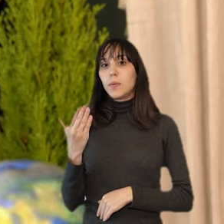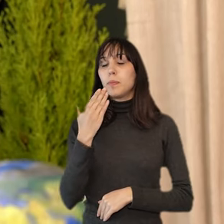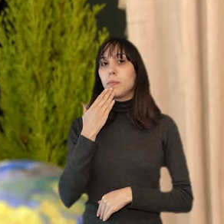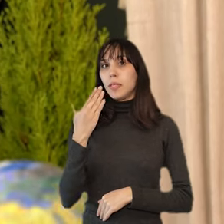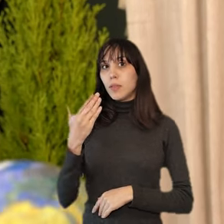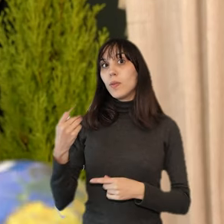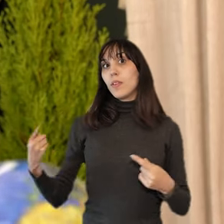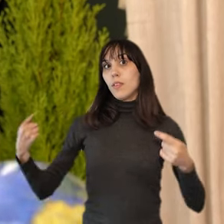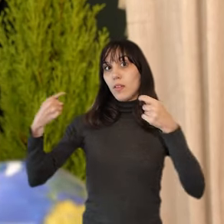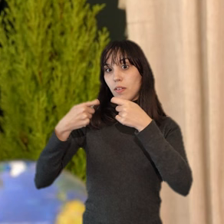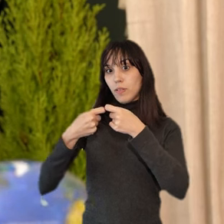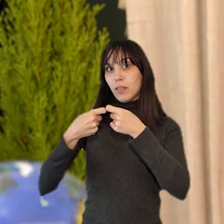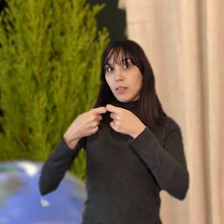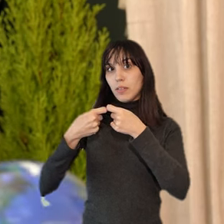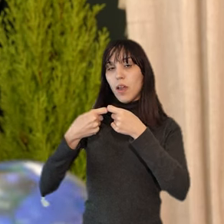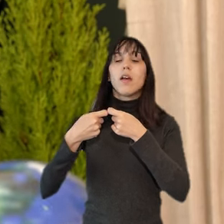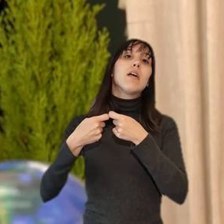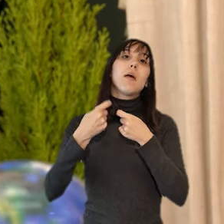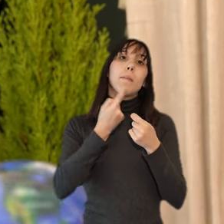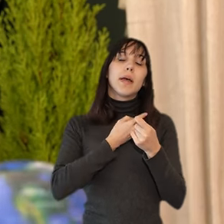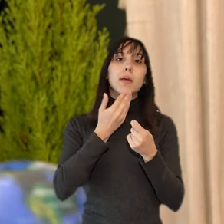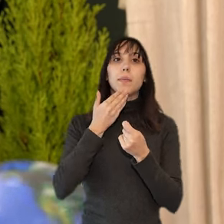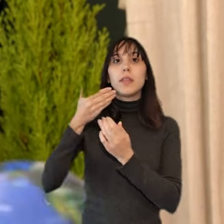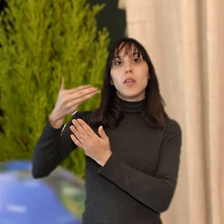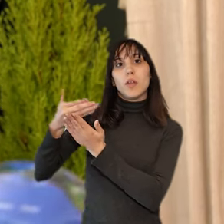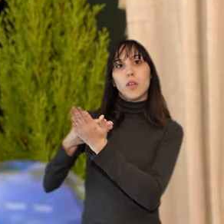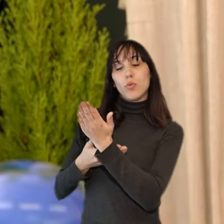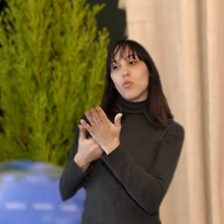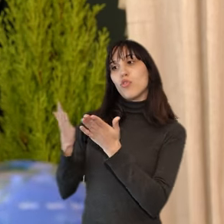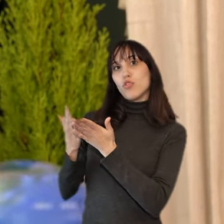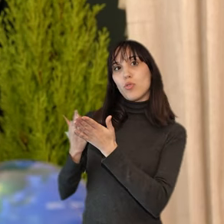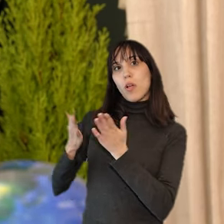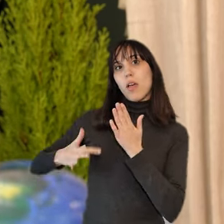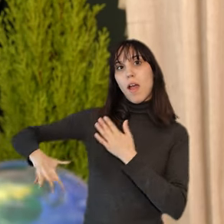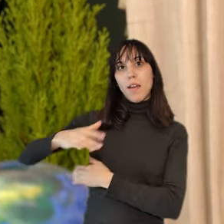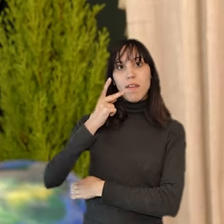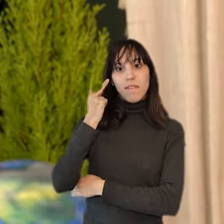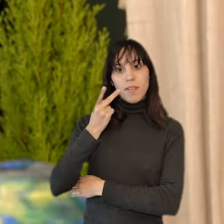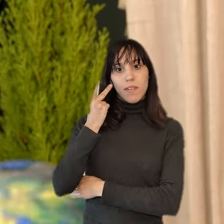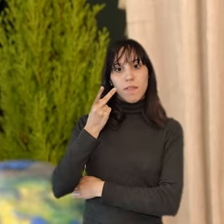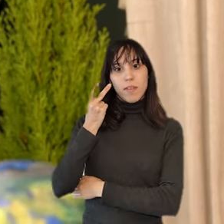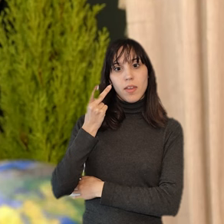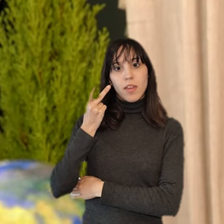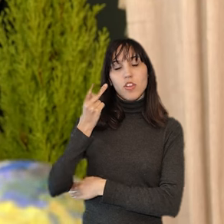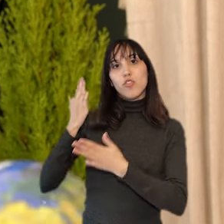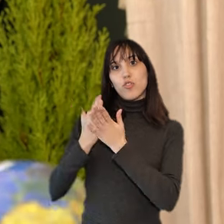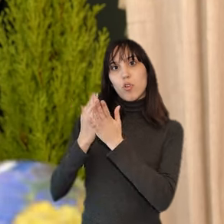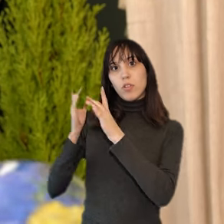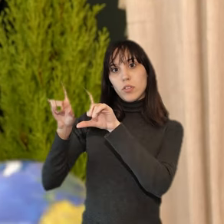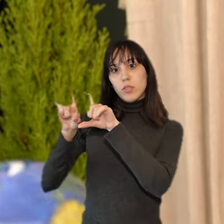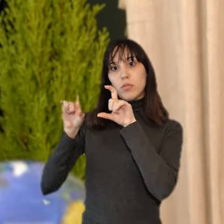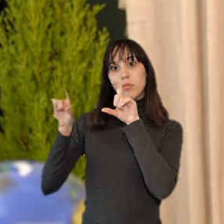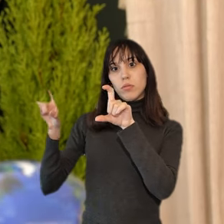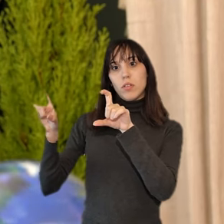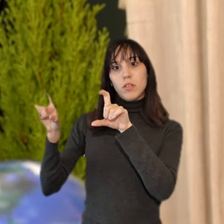de equivalência portanto haja há aqui um requerimento necessário a fazer na escola da sua residência na numa escola secundária